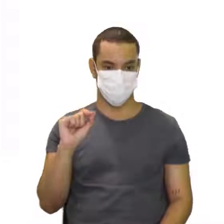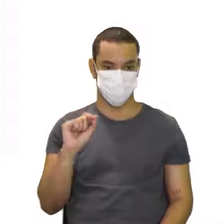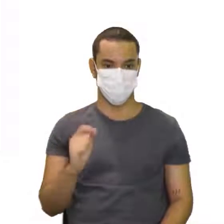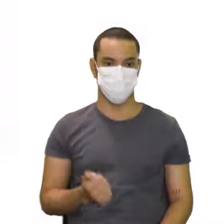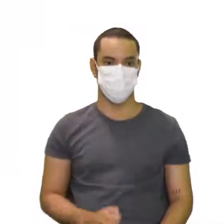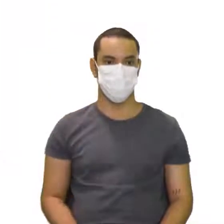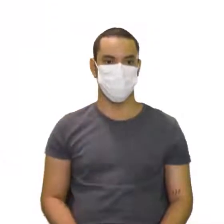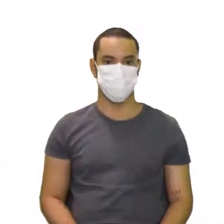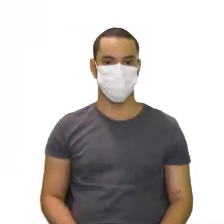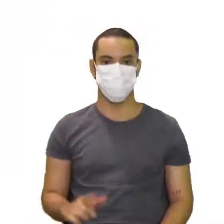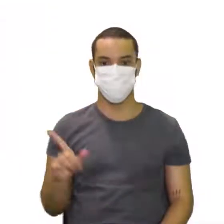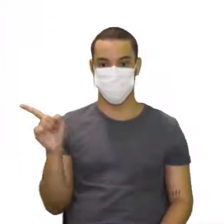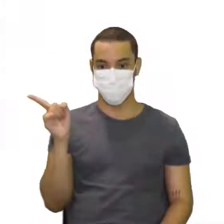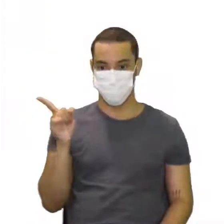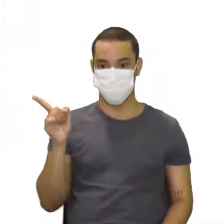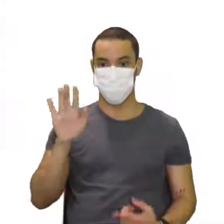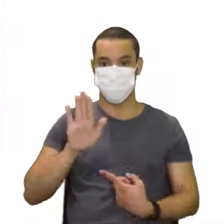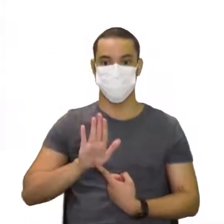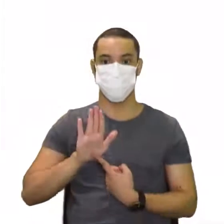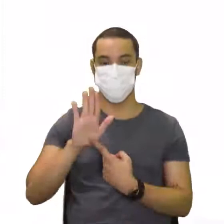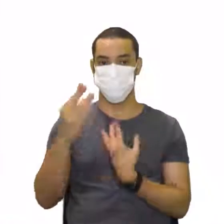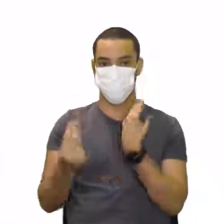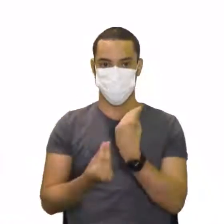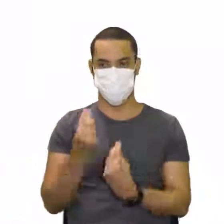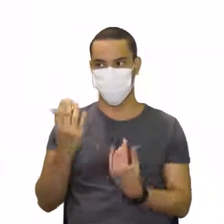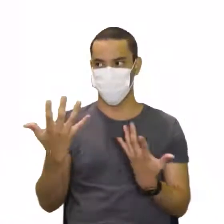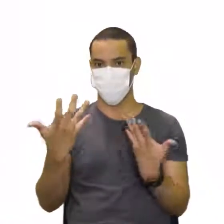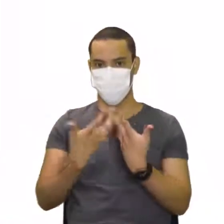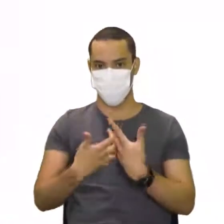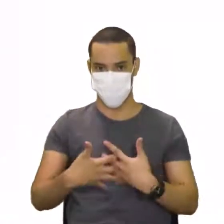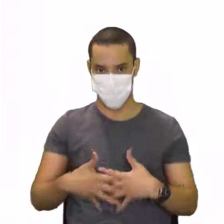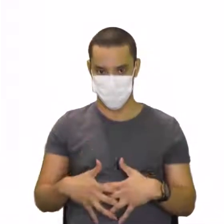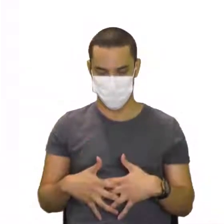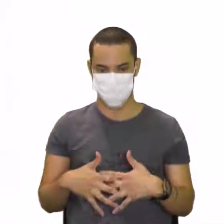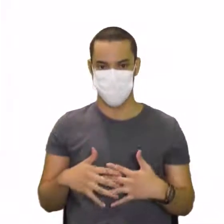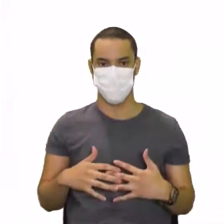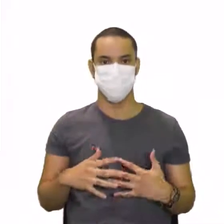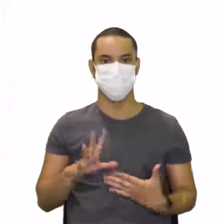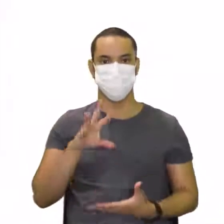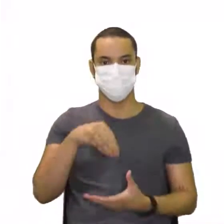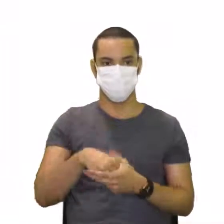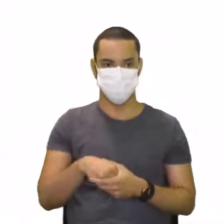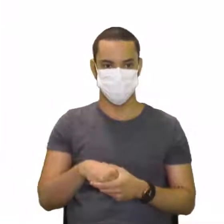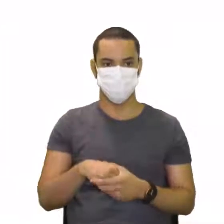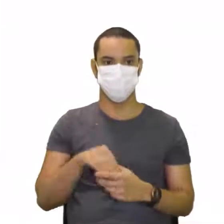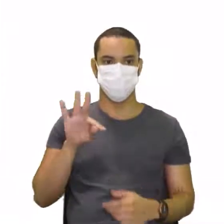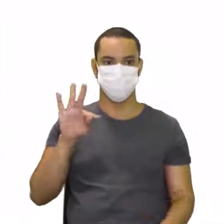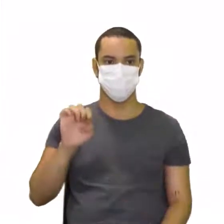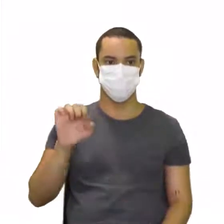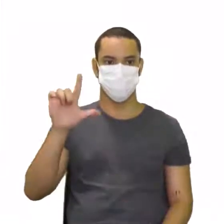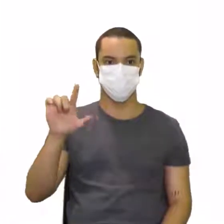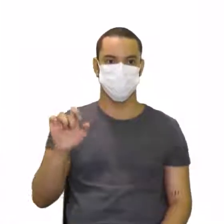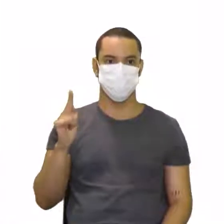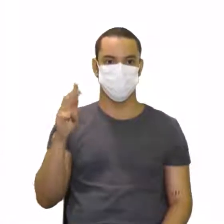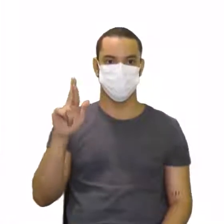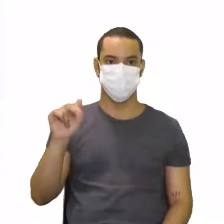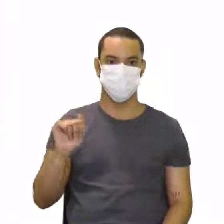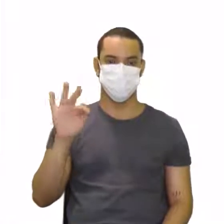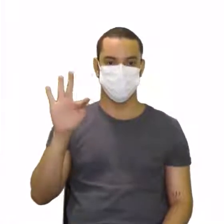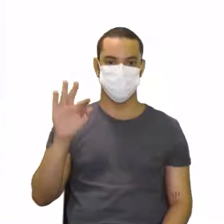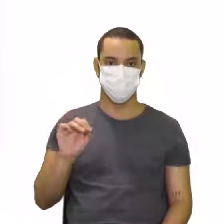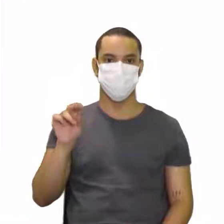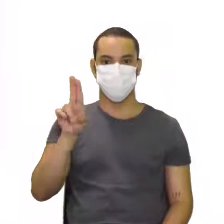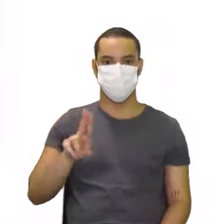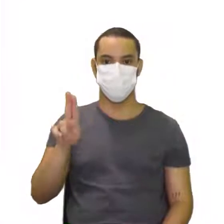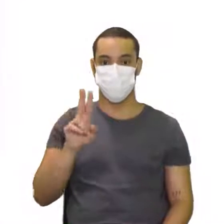uma ilustração de como funcionaria essa questão aí do telégrafo, né? Então, o telégrafo que usava